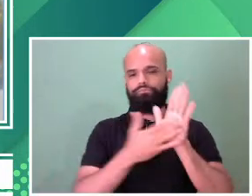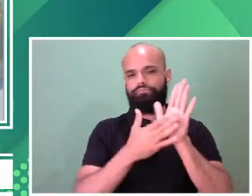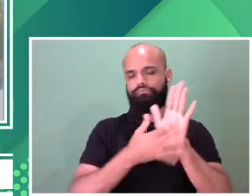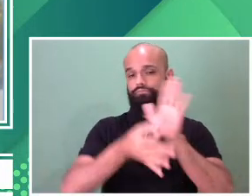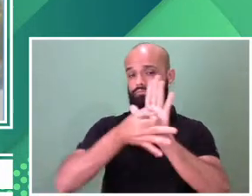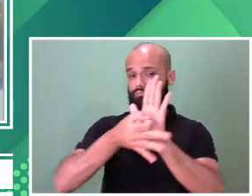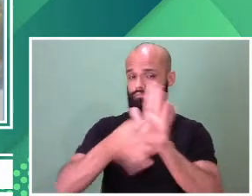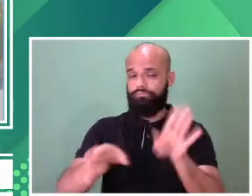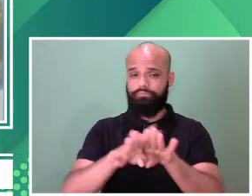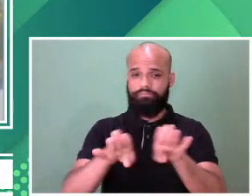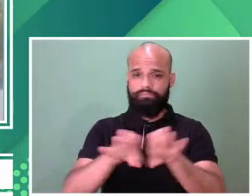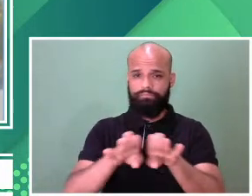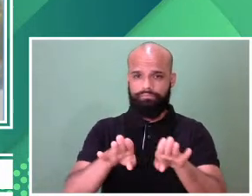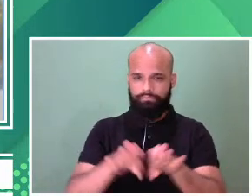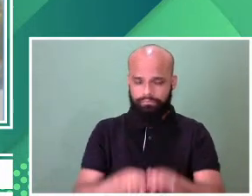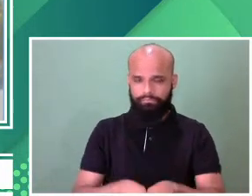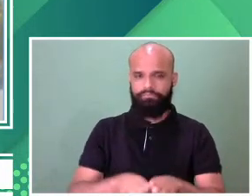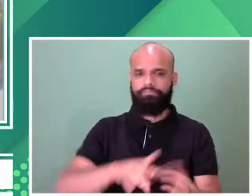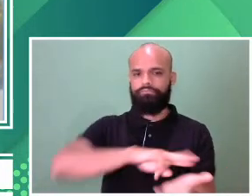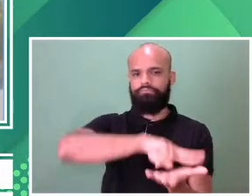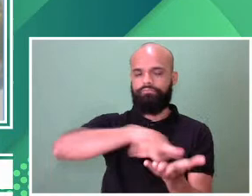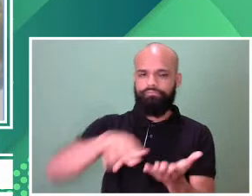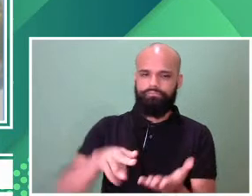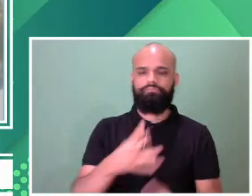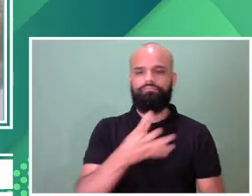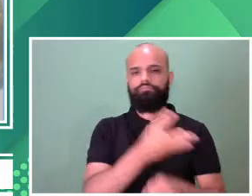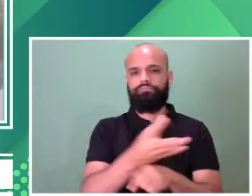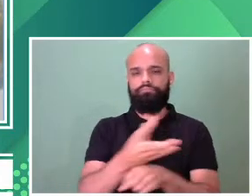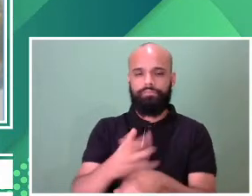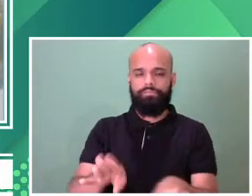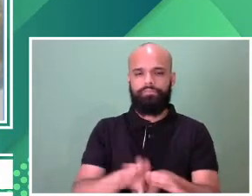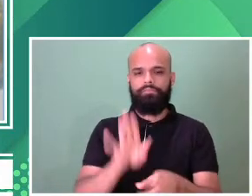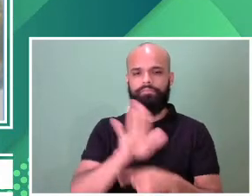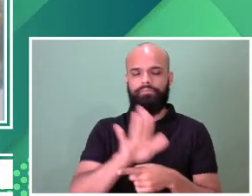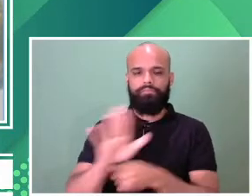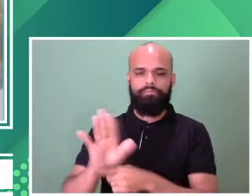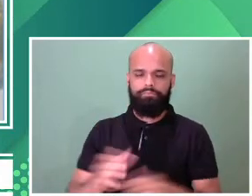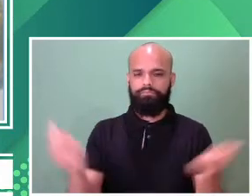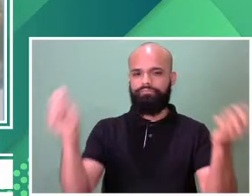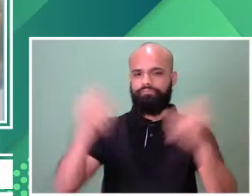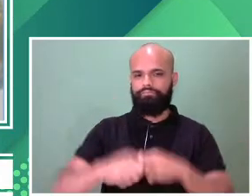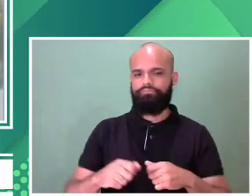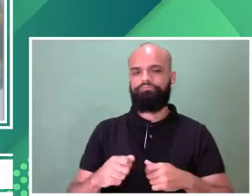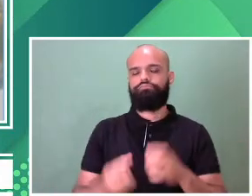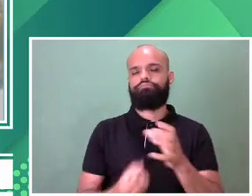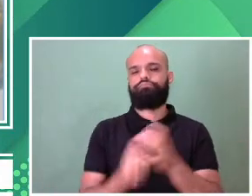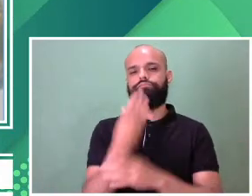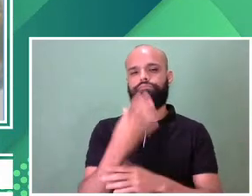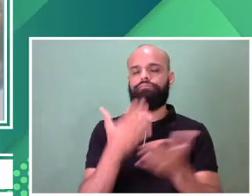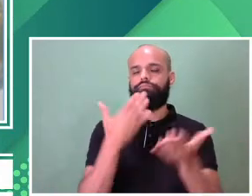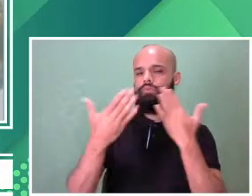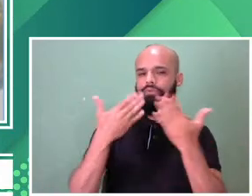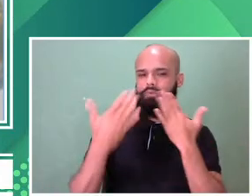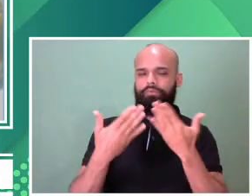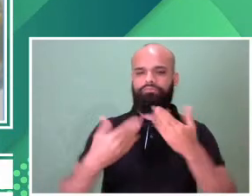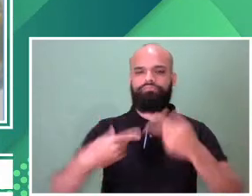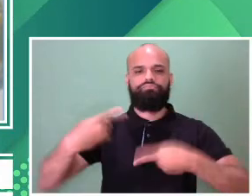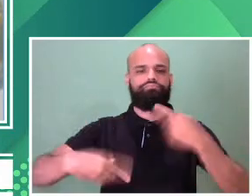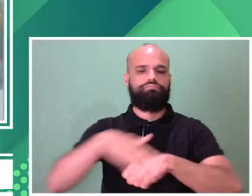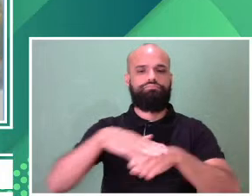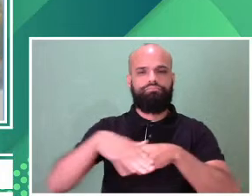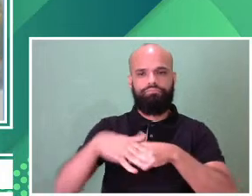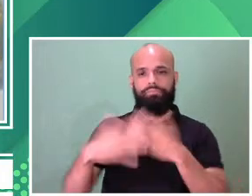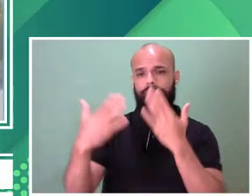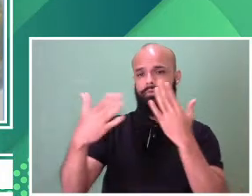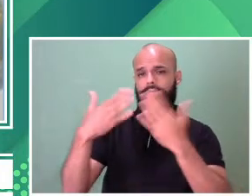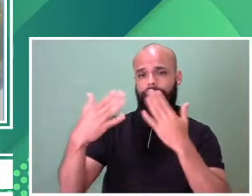críticas, interdisciplinares, capazes de estabelecer diálogos baseados desde o pensamento da